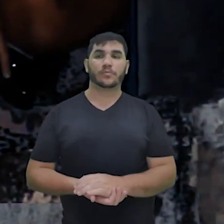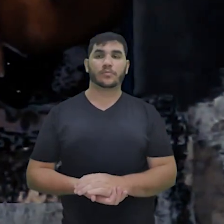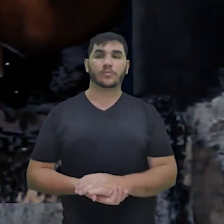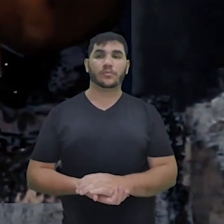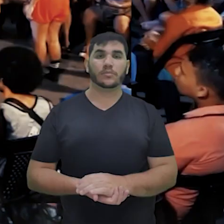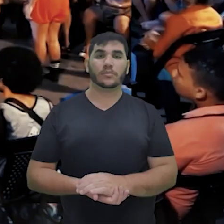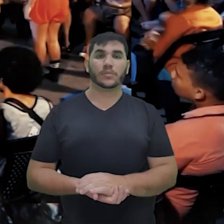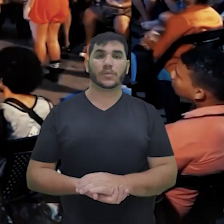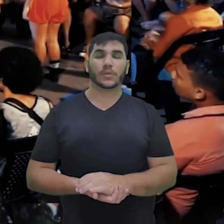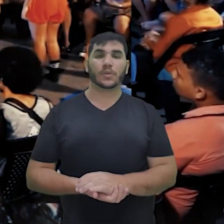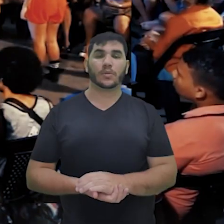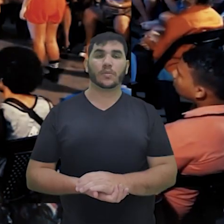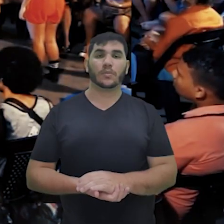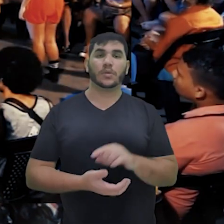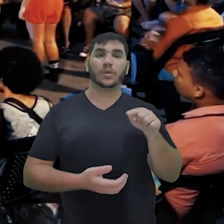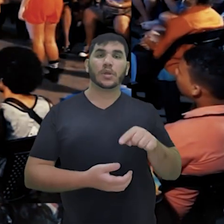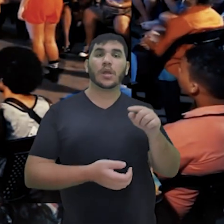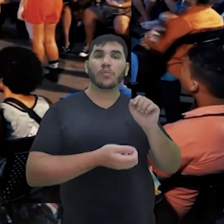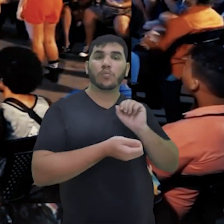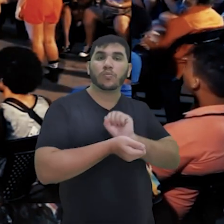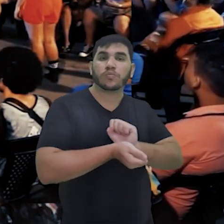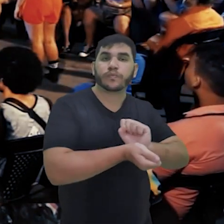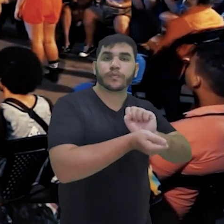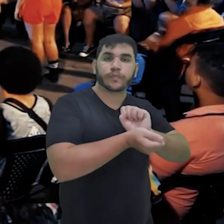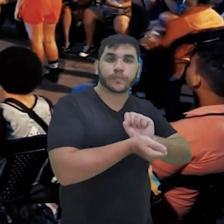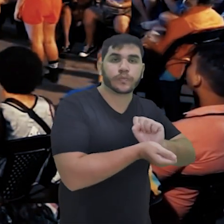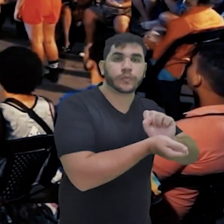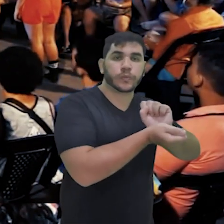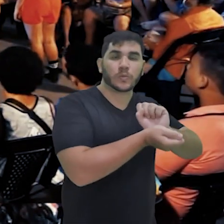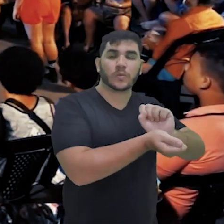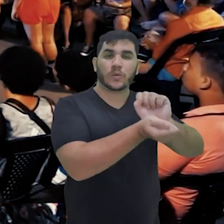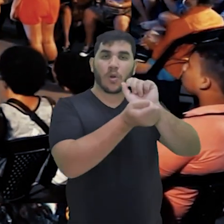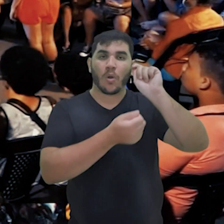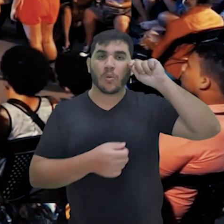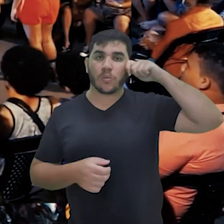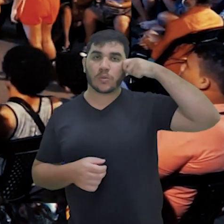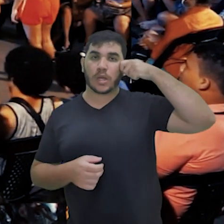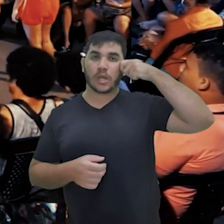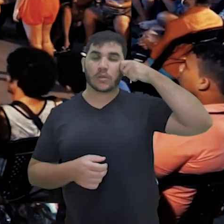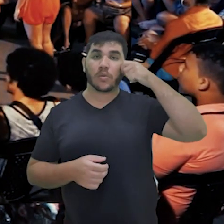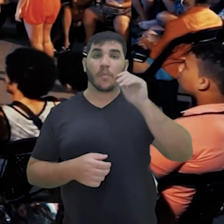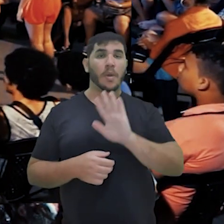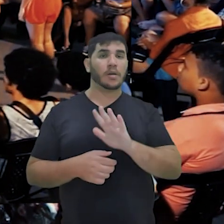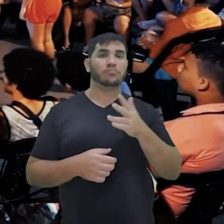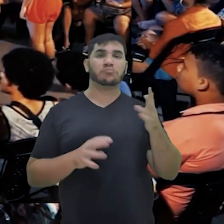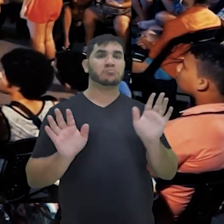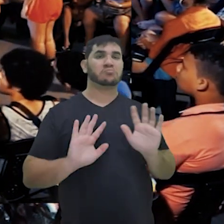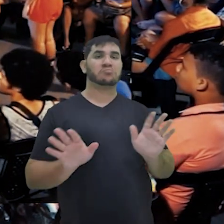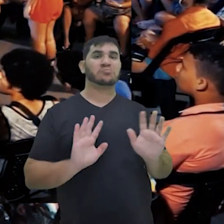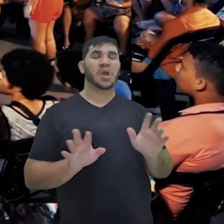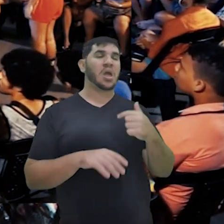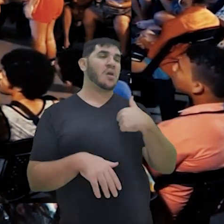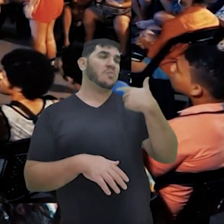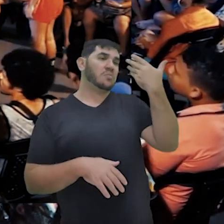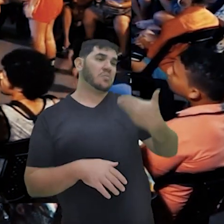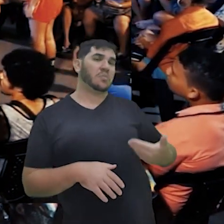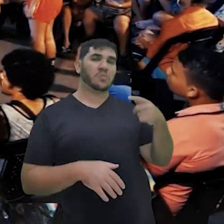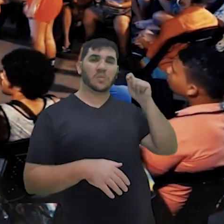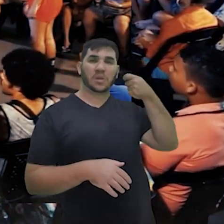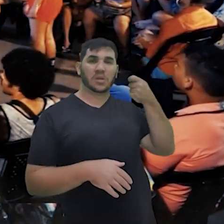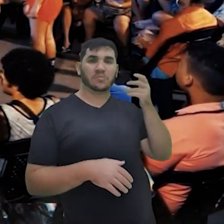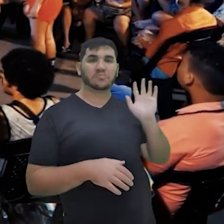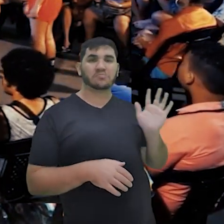Primeiro levaram os negros. Espetáculo Ainda Vivas. É noite. Na rua, atores ao centro e público sentado em volta. Isso, eu não era negro.